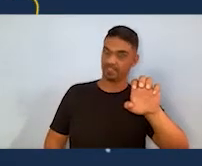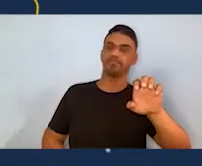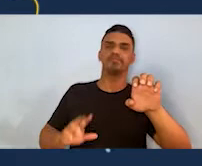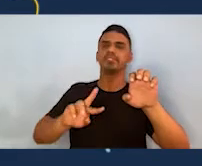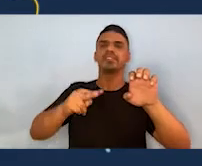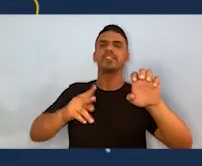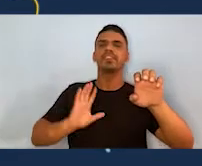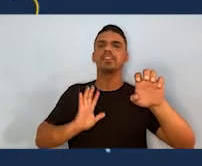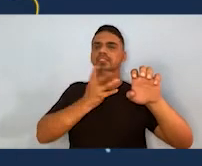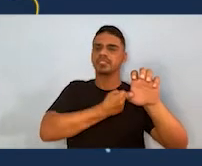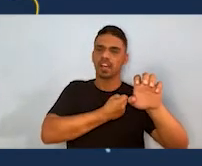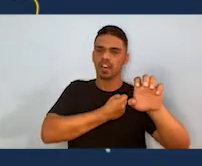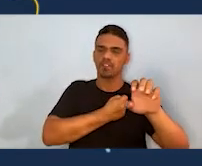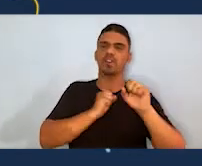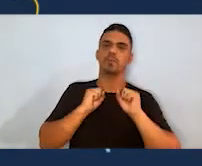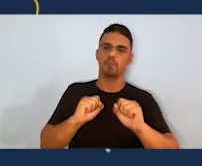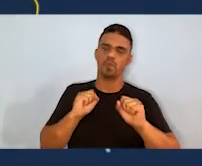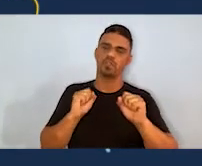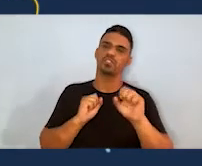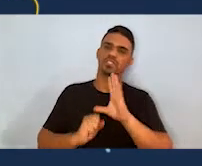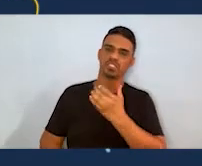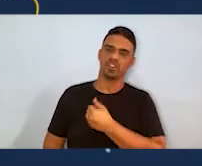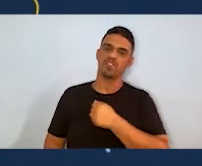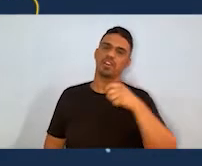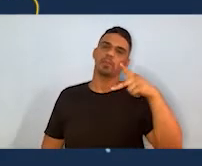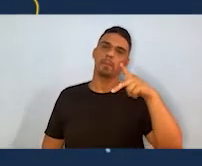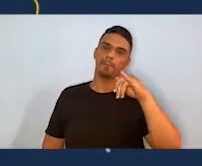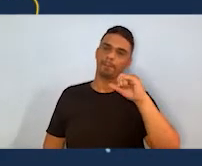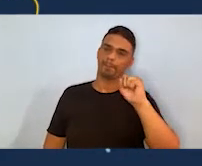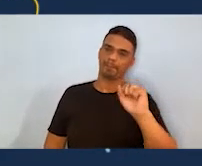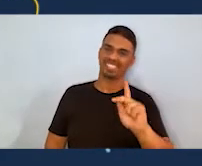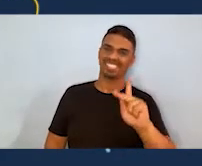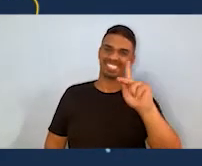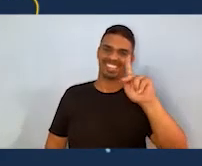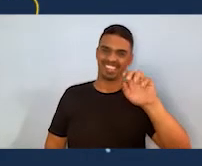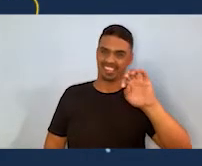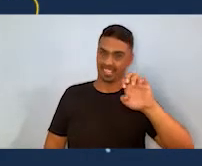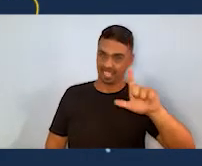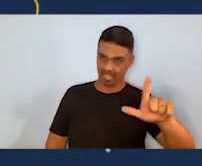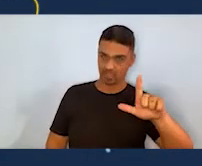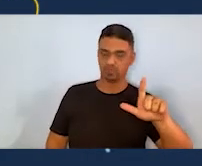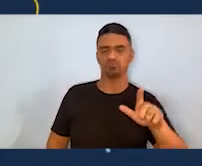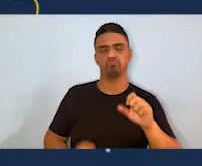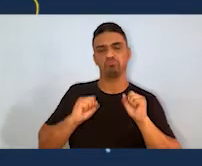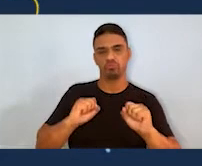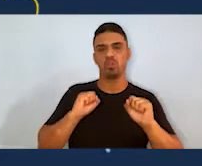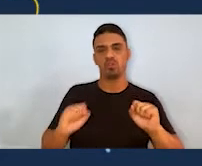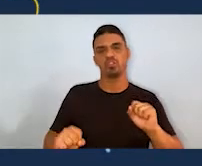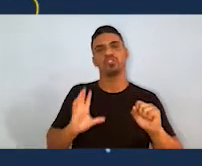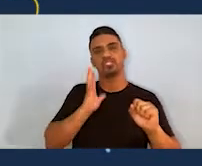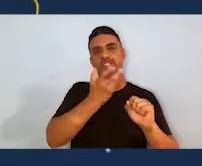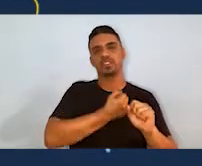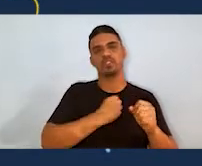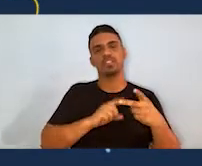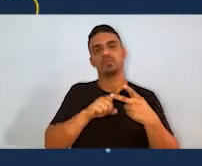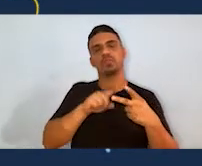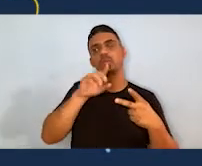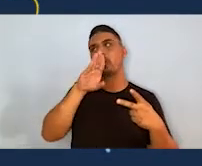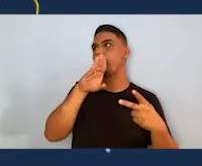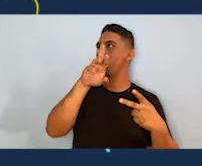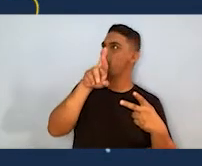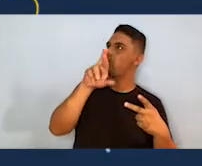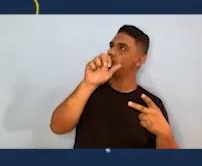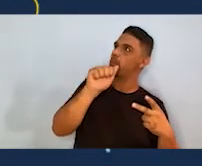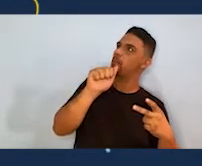salvar no Piskel, salvar offline como um arquivo. Ou você pode salvar offline no